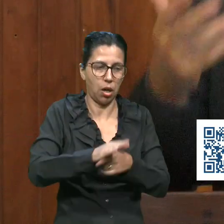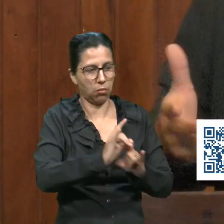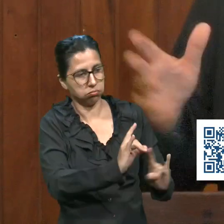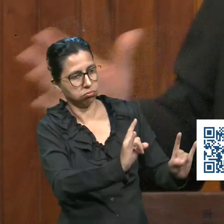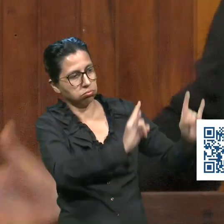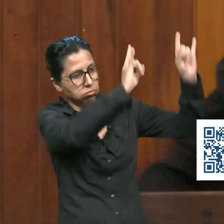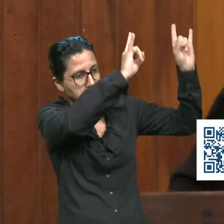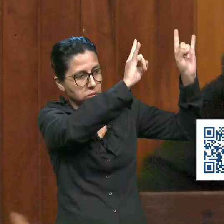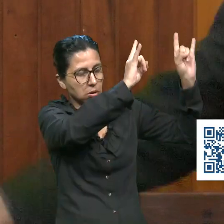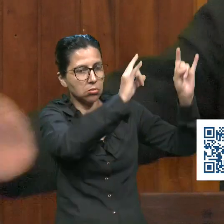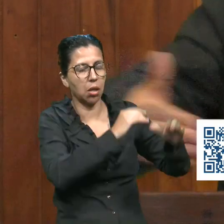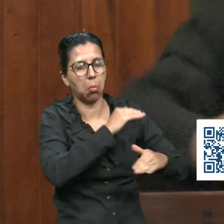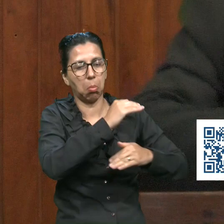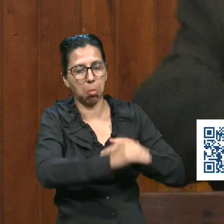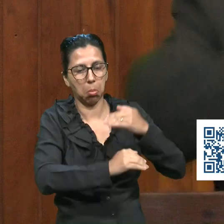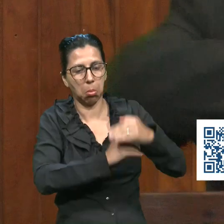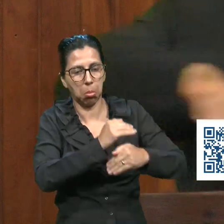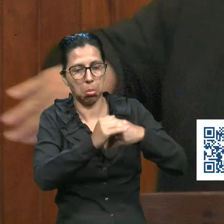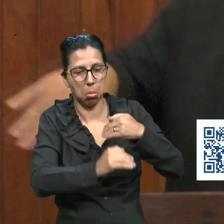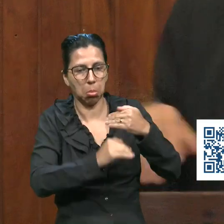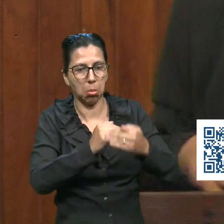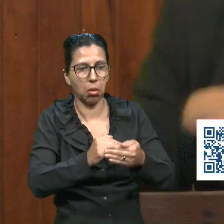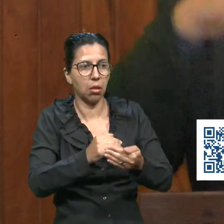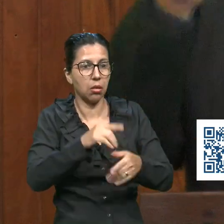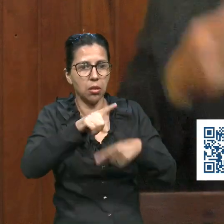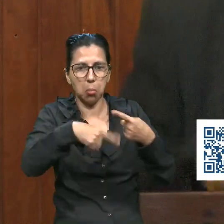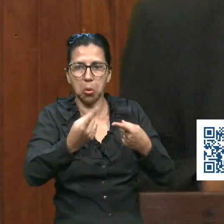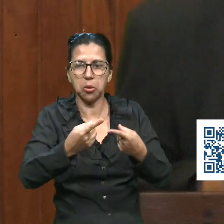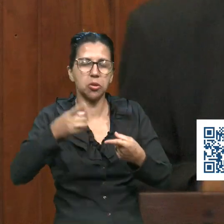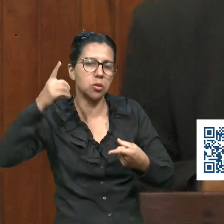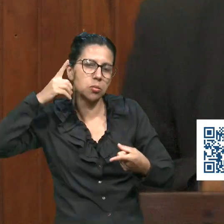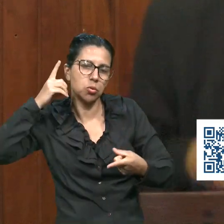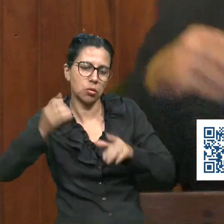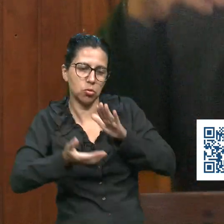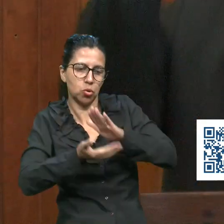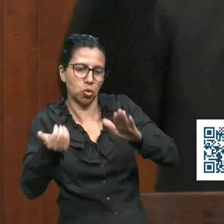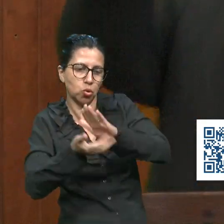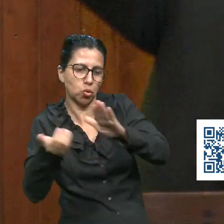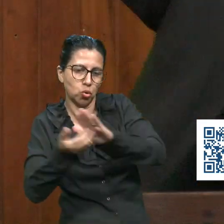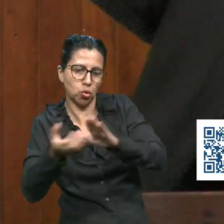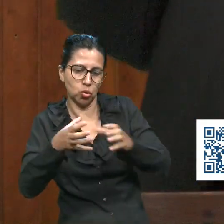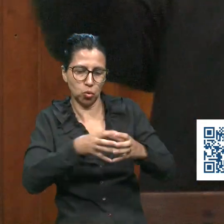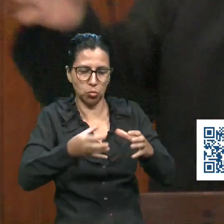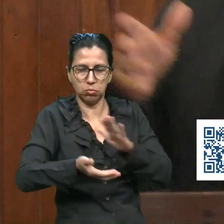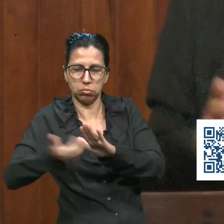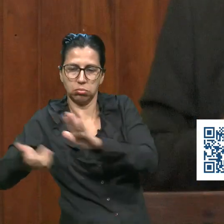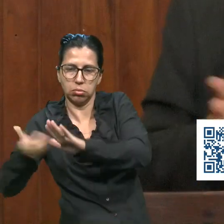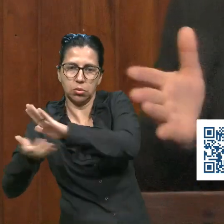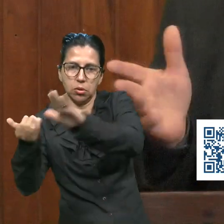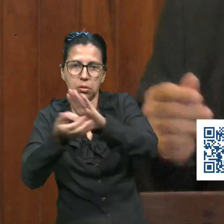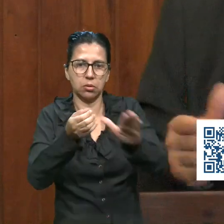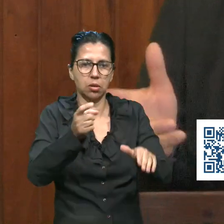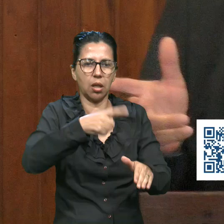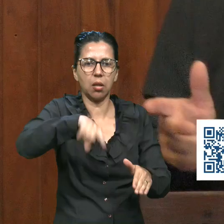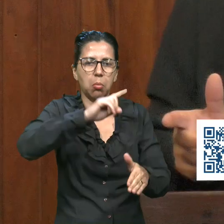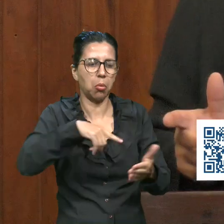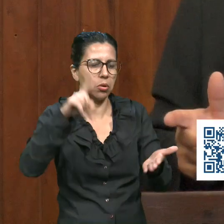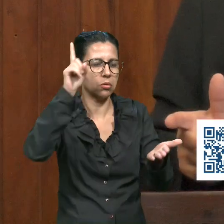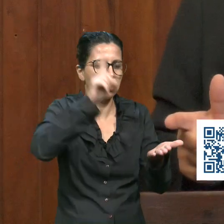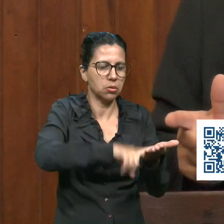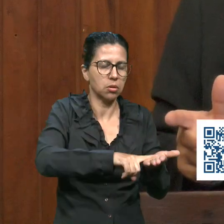a caminhar, entraram para o meio do caminho, tiraram os deputados, assumiram, fizeram um decreto de 15 milhões, fizeram o cadastro social, e aí? E